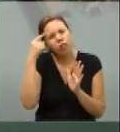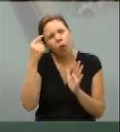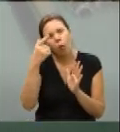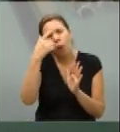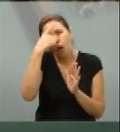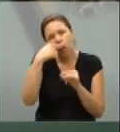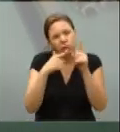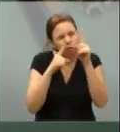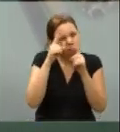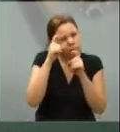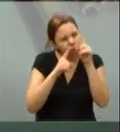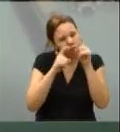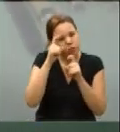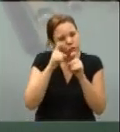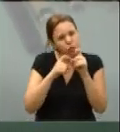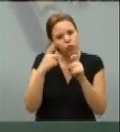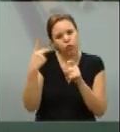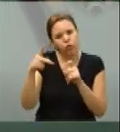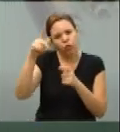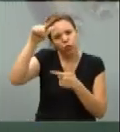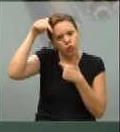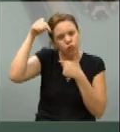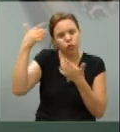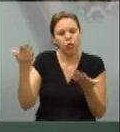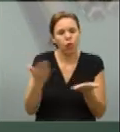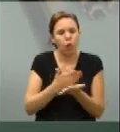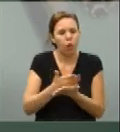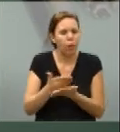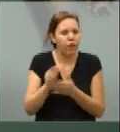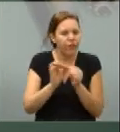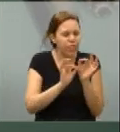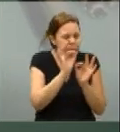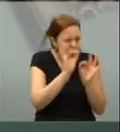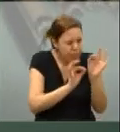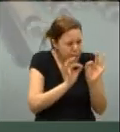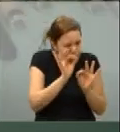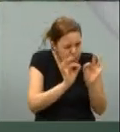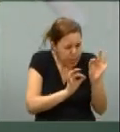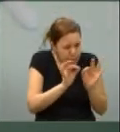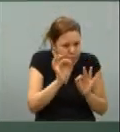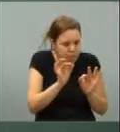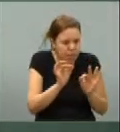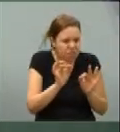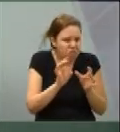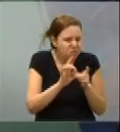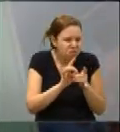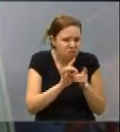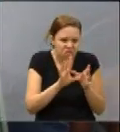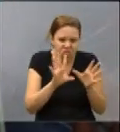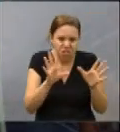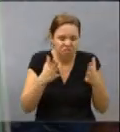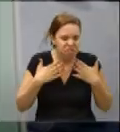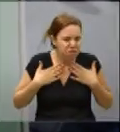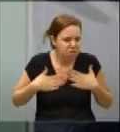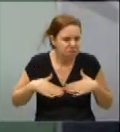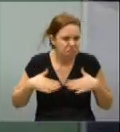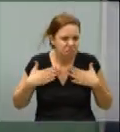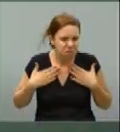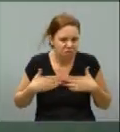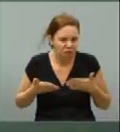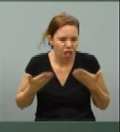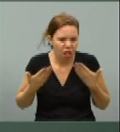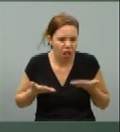dele. E começa a fazer o desenho de maneira solta. Então, bem levinho.